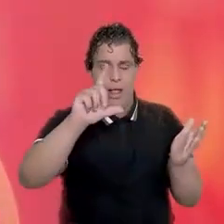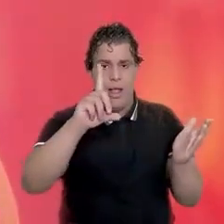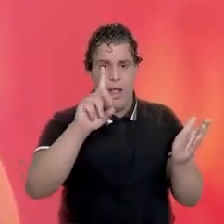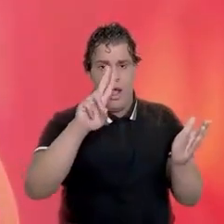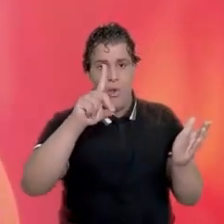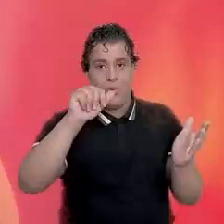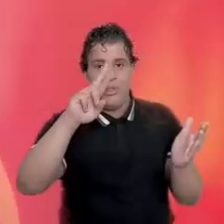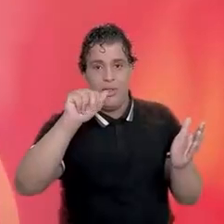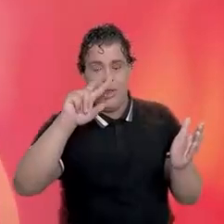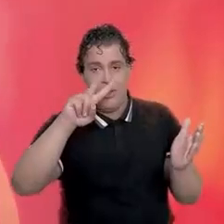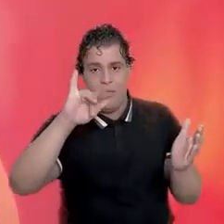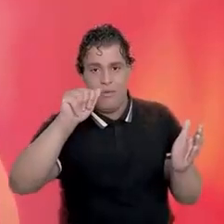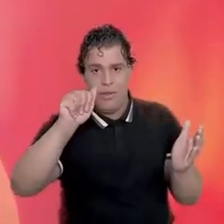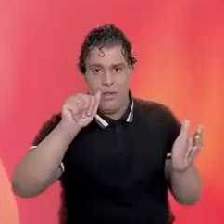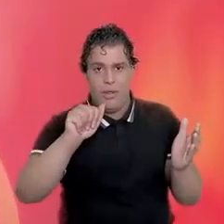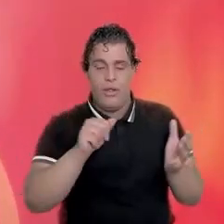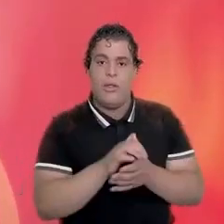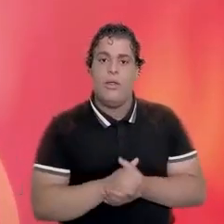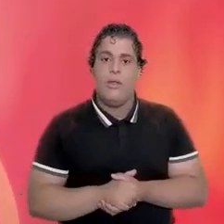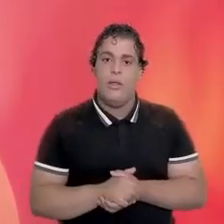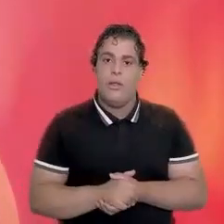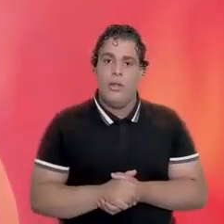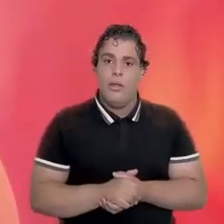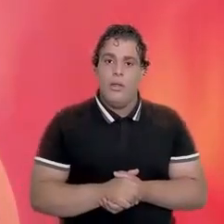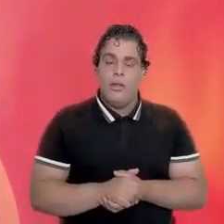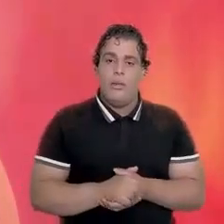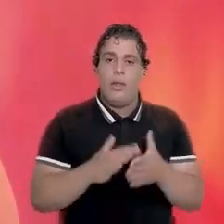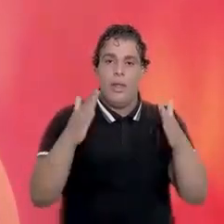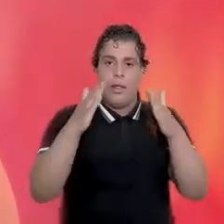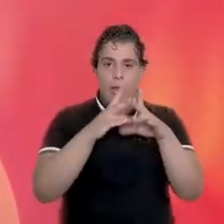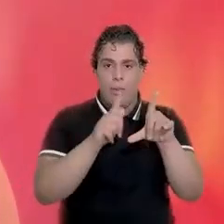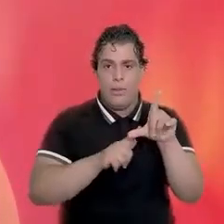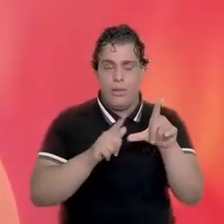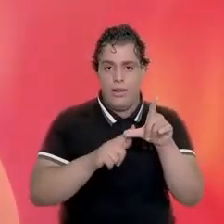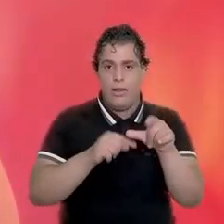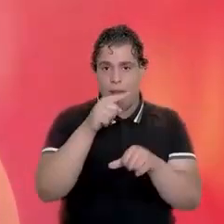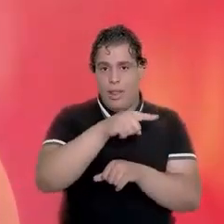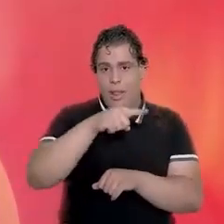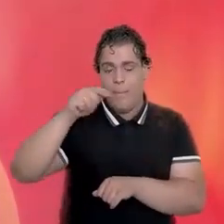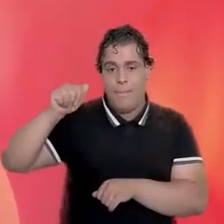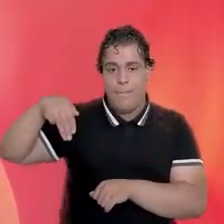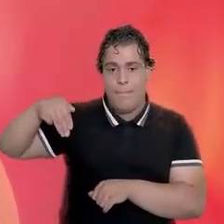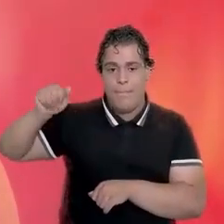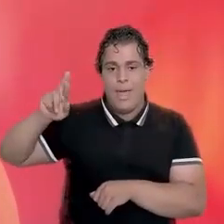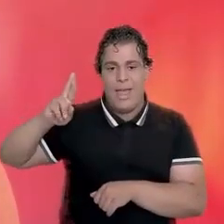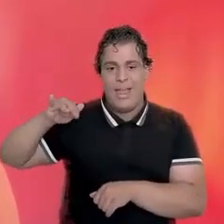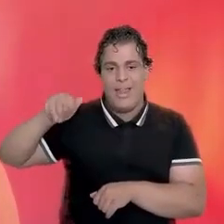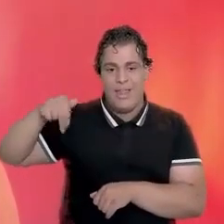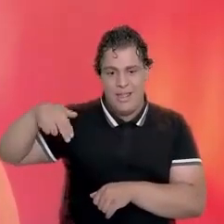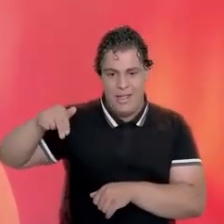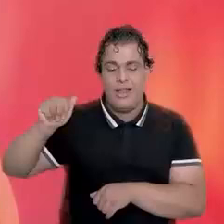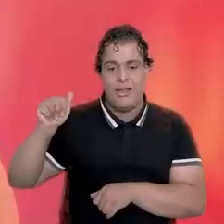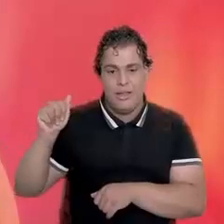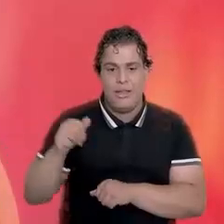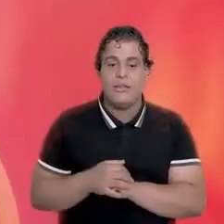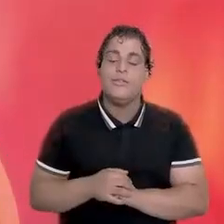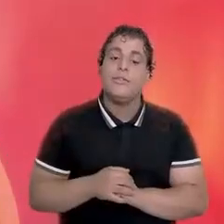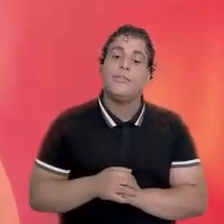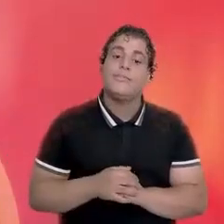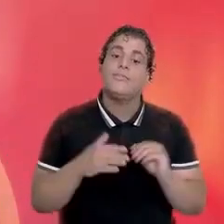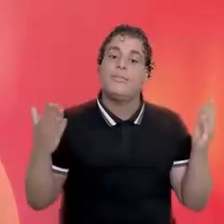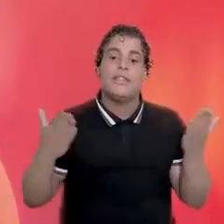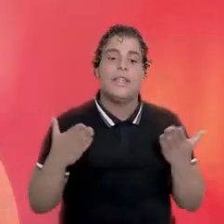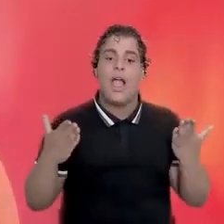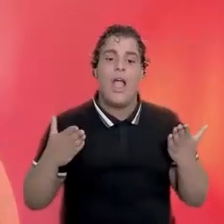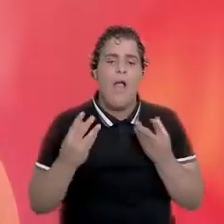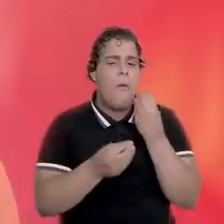pelos fundadores da Academia de Mariana, de Minas Gerais. Então, é um estilo